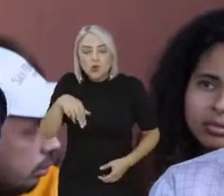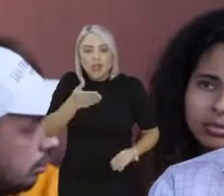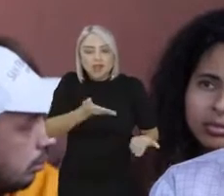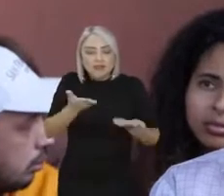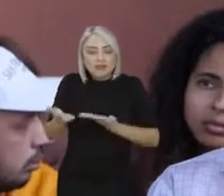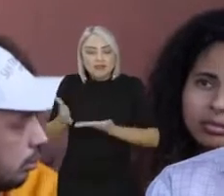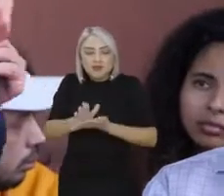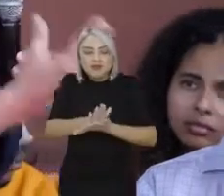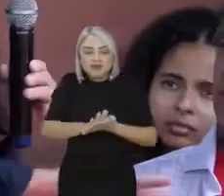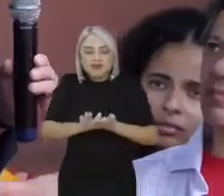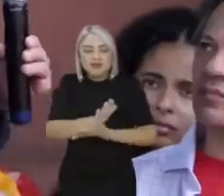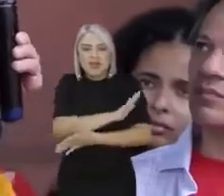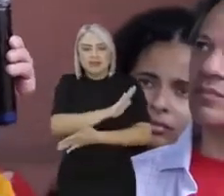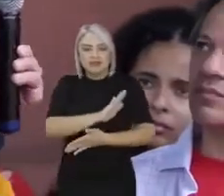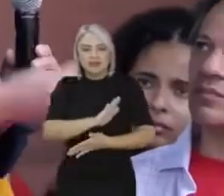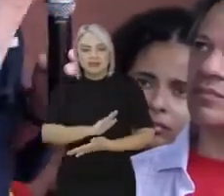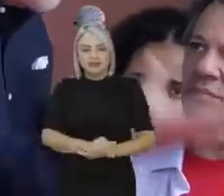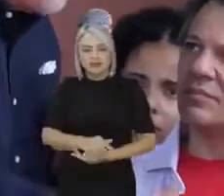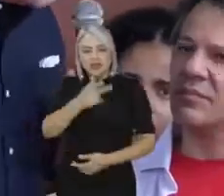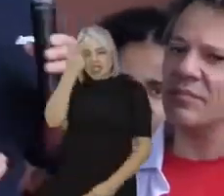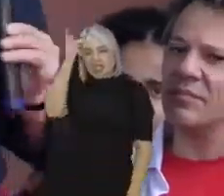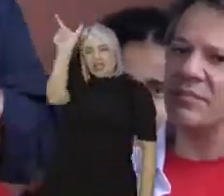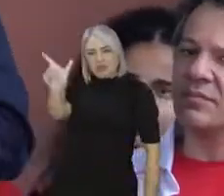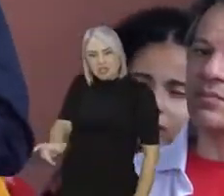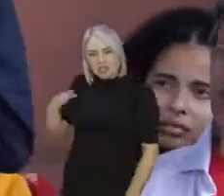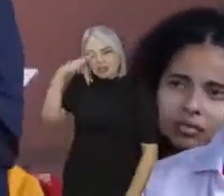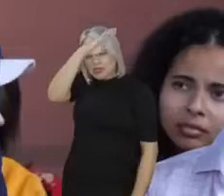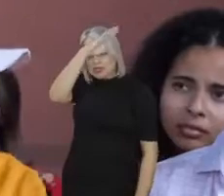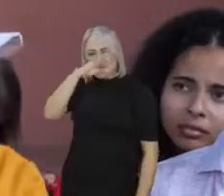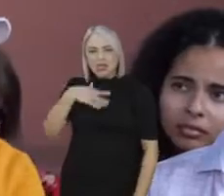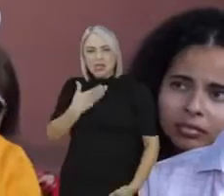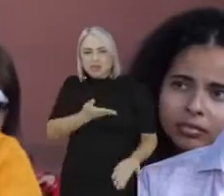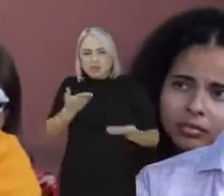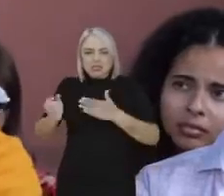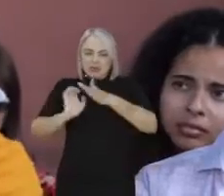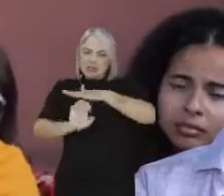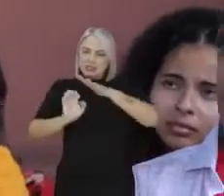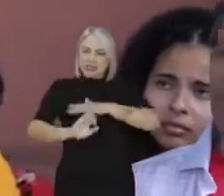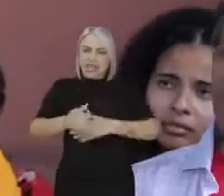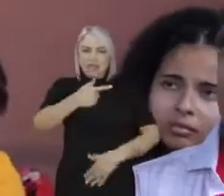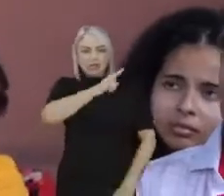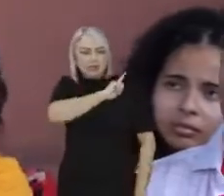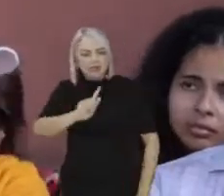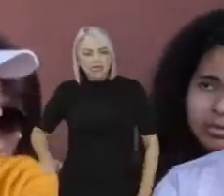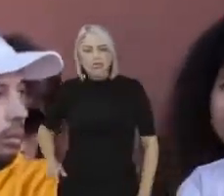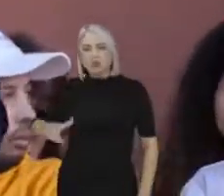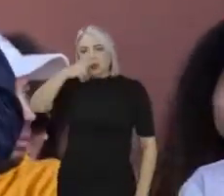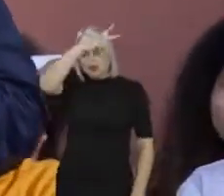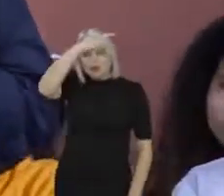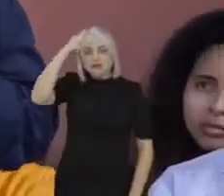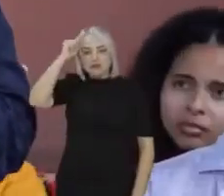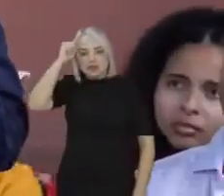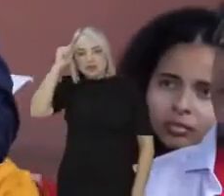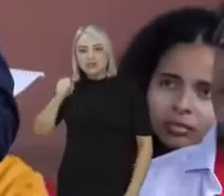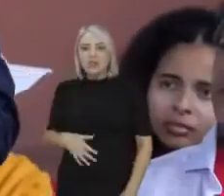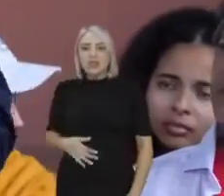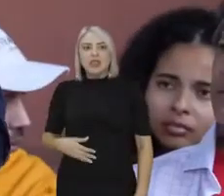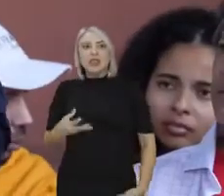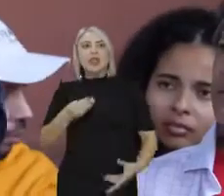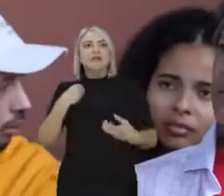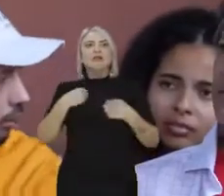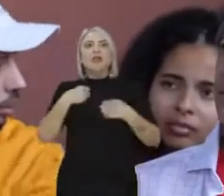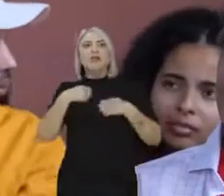Esse cidadão não recebe empresário, não recebe governador, não recebe prefeito. Ele vive num mundo de mentira que ele